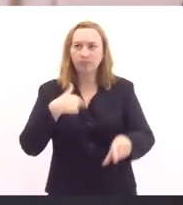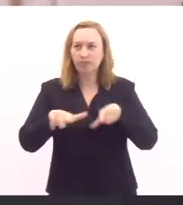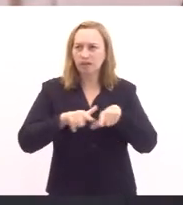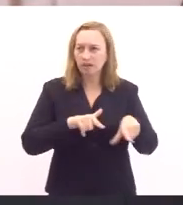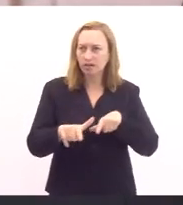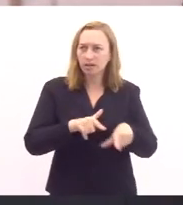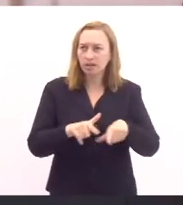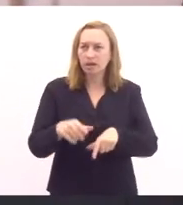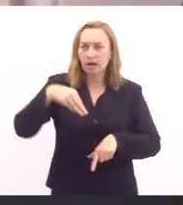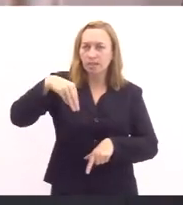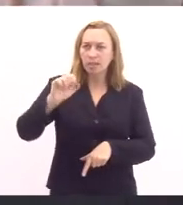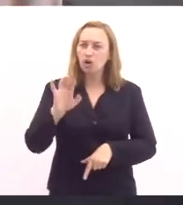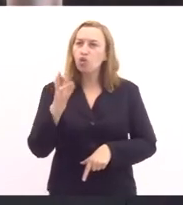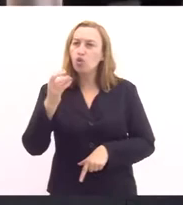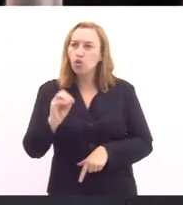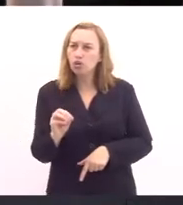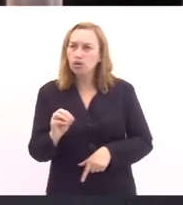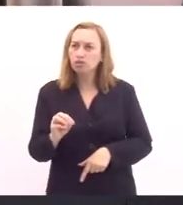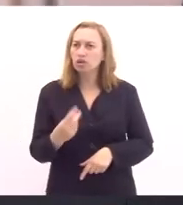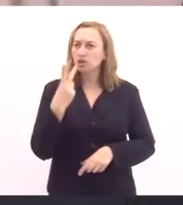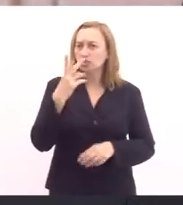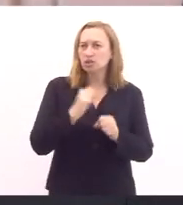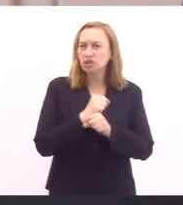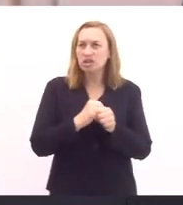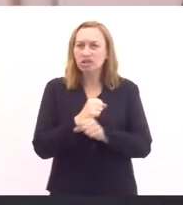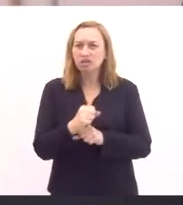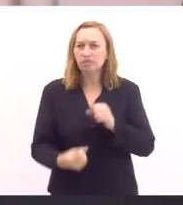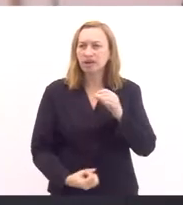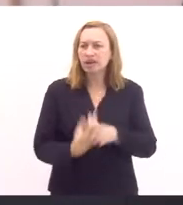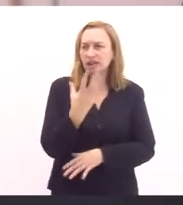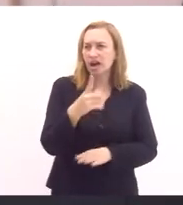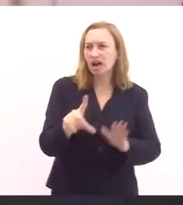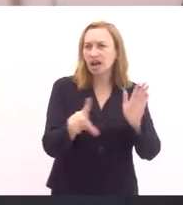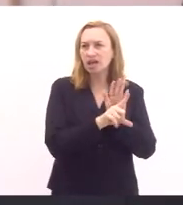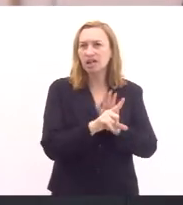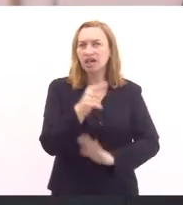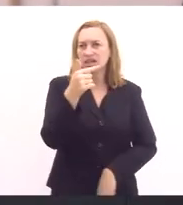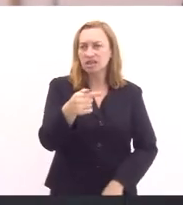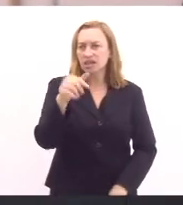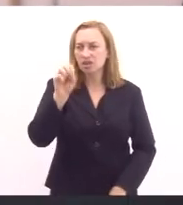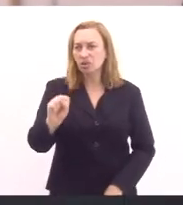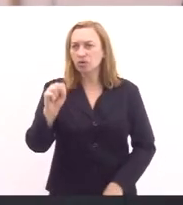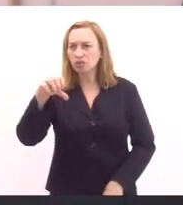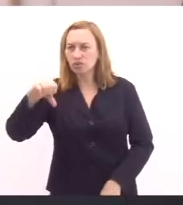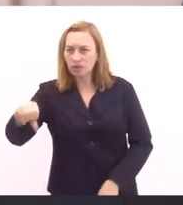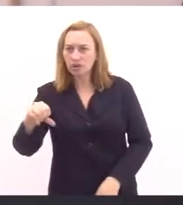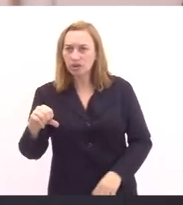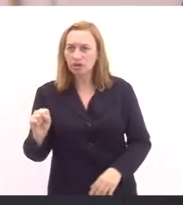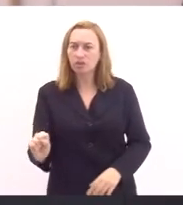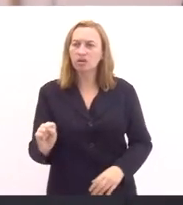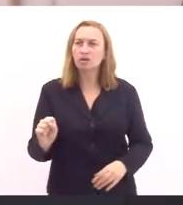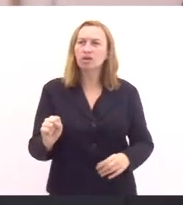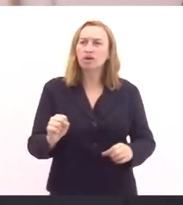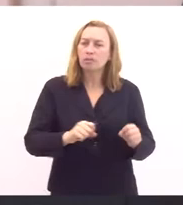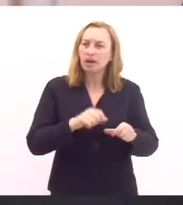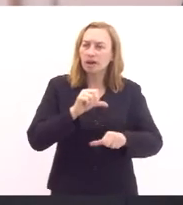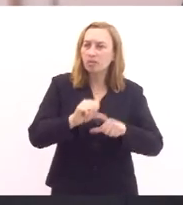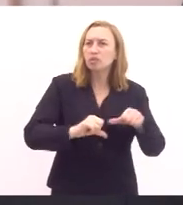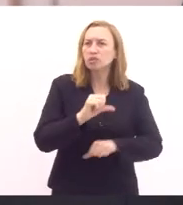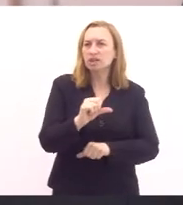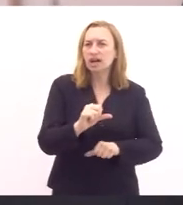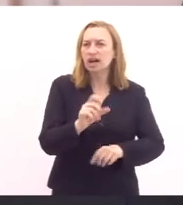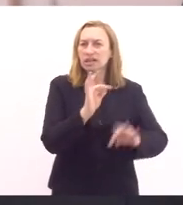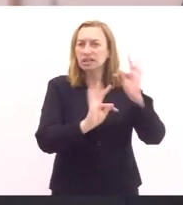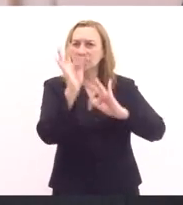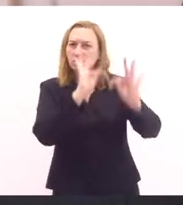o amianto Mercúrio foram dois anos para fazer a lei 78 anos para mudar a tecnologia das